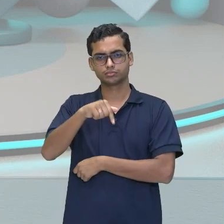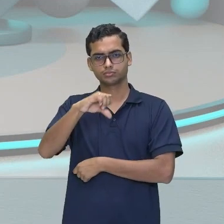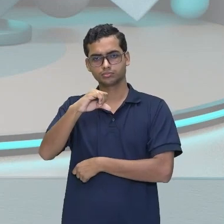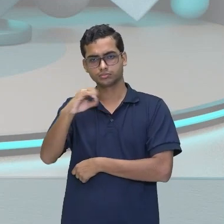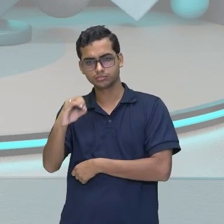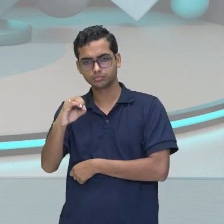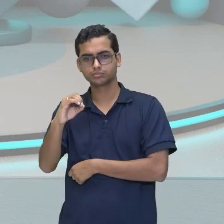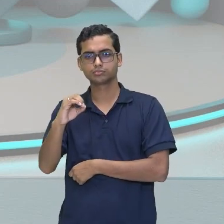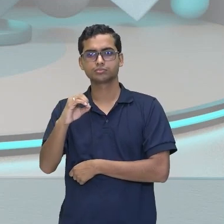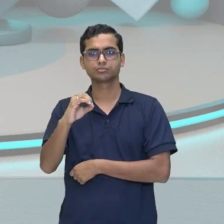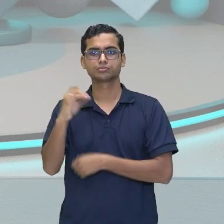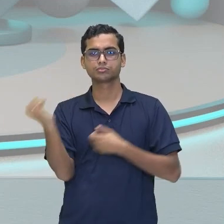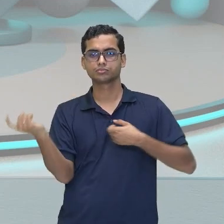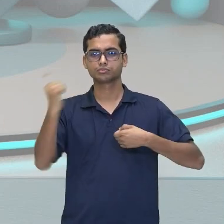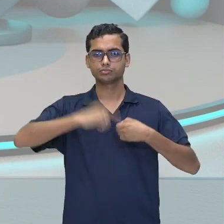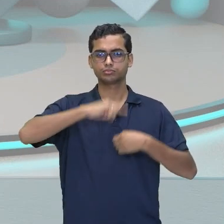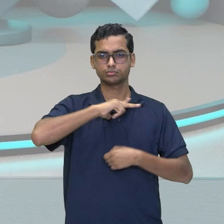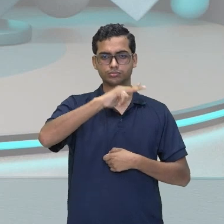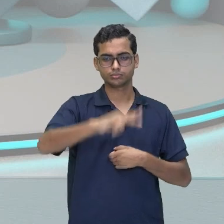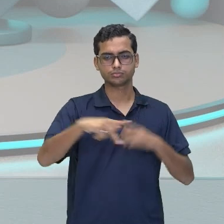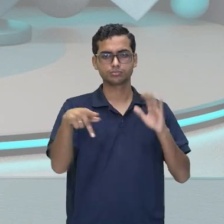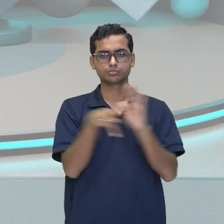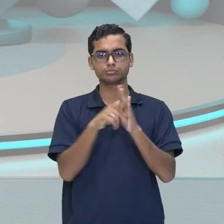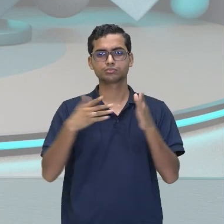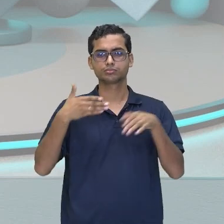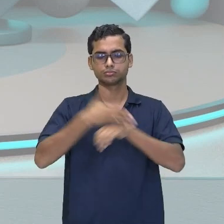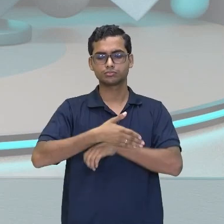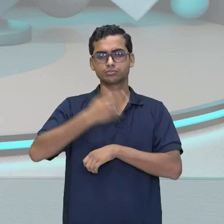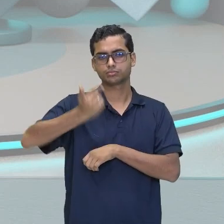e associou-se à Segunda Arcádia